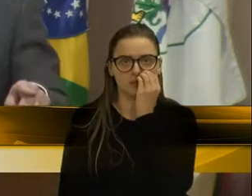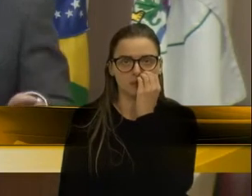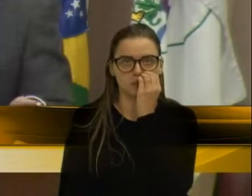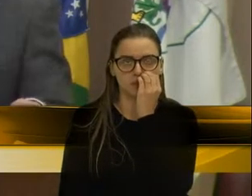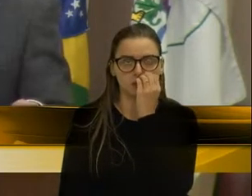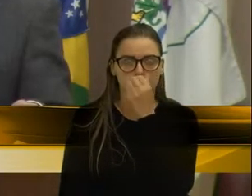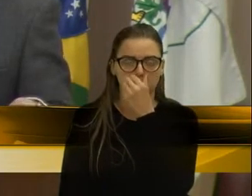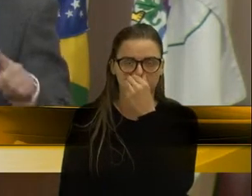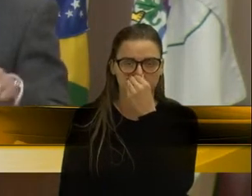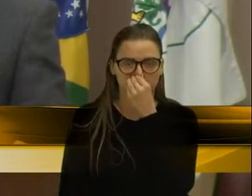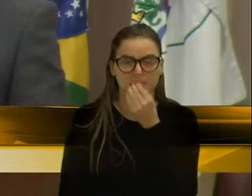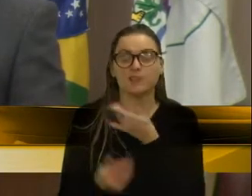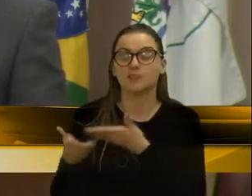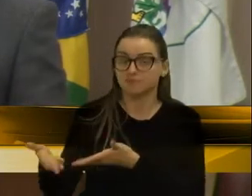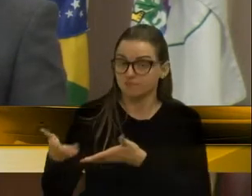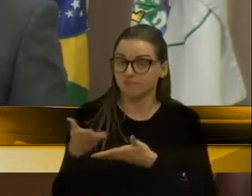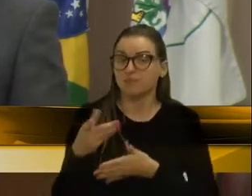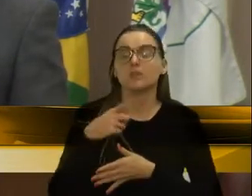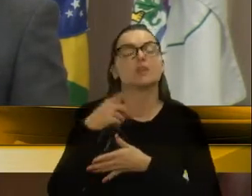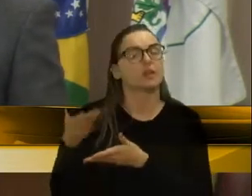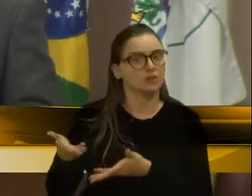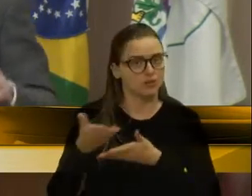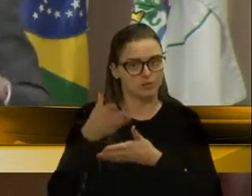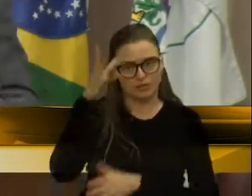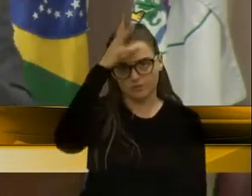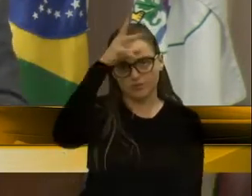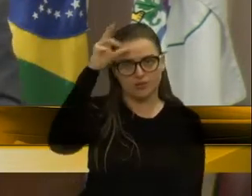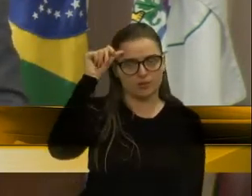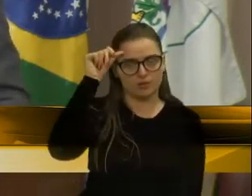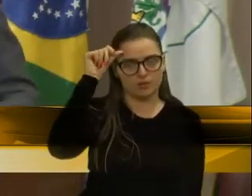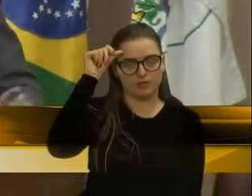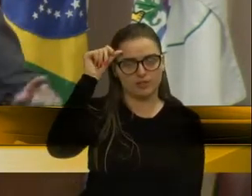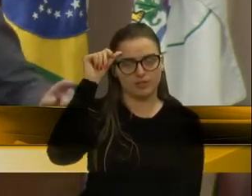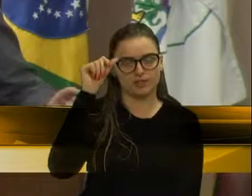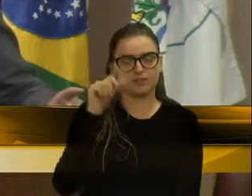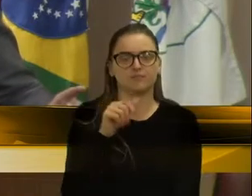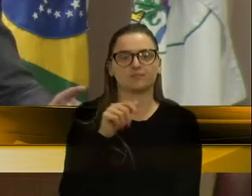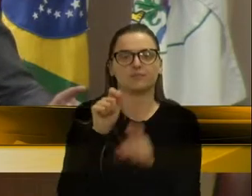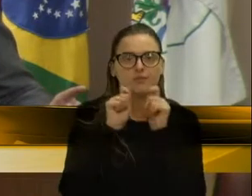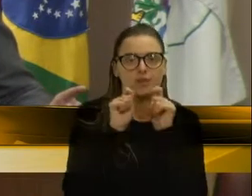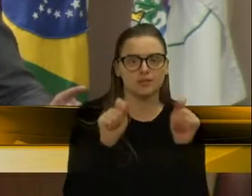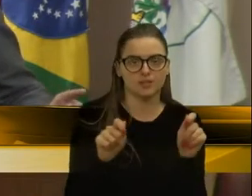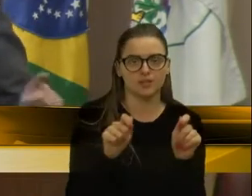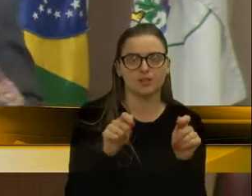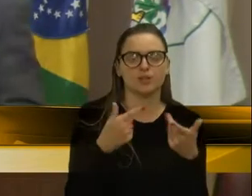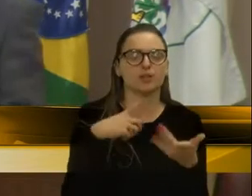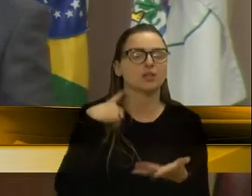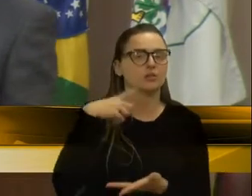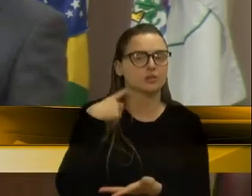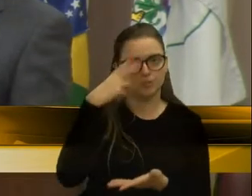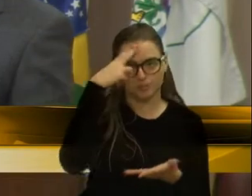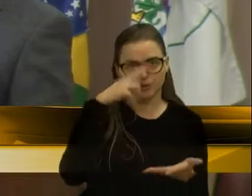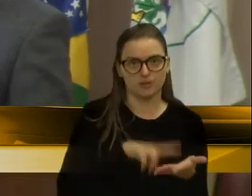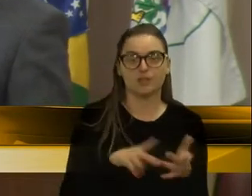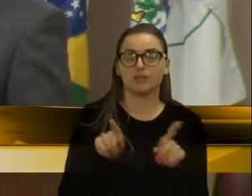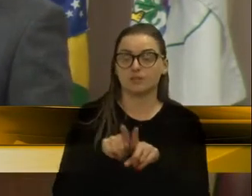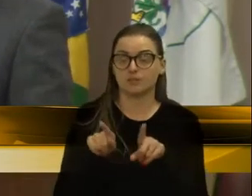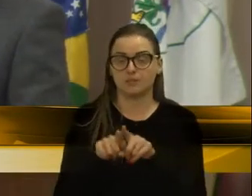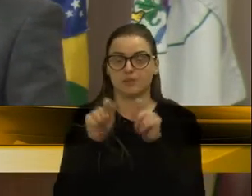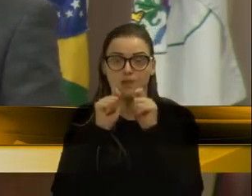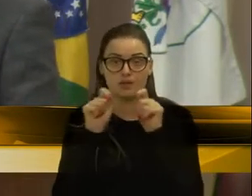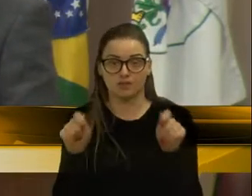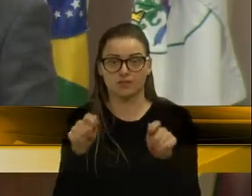convidado foi tanto pela assessoria do deputado neri como também pela assessoria do deputado